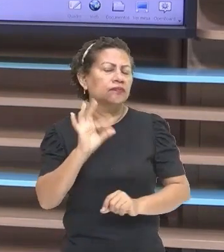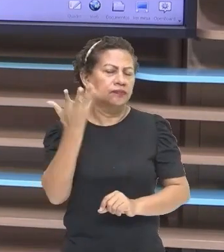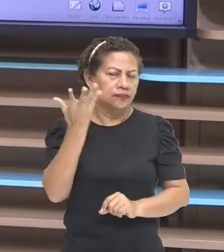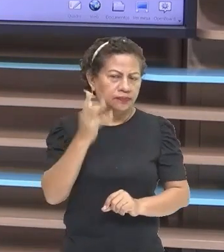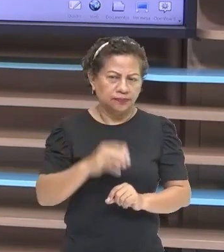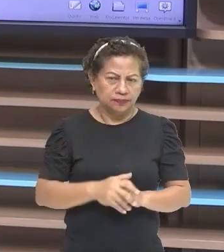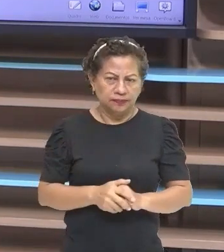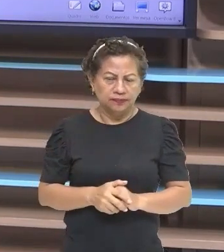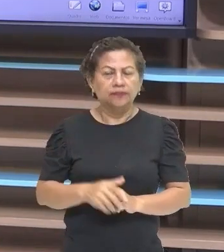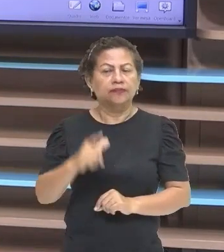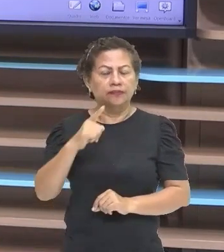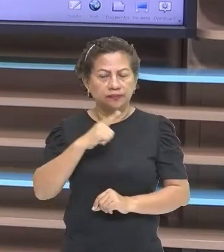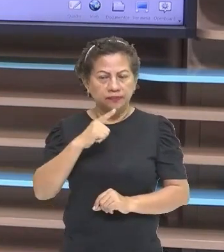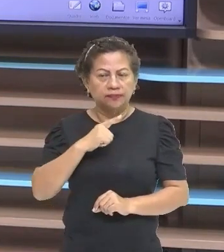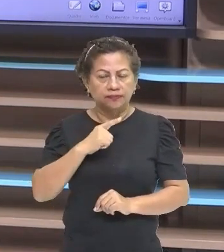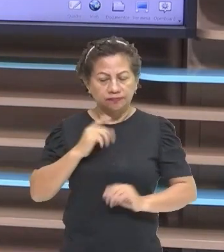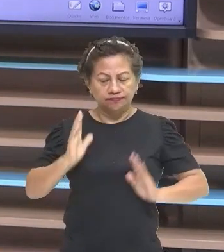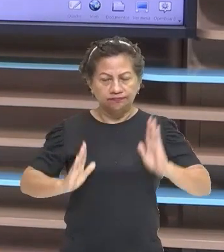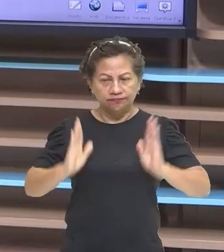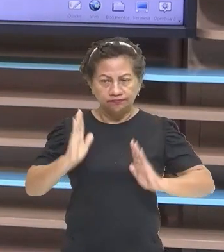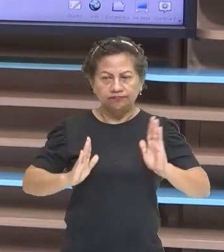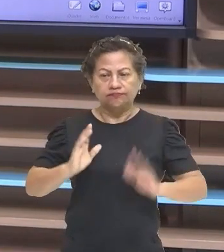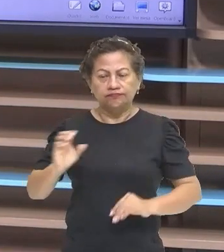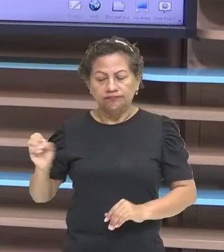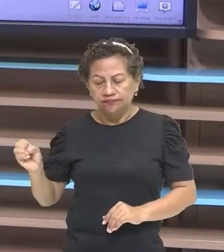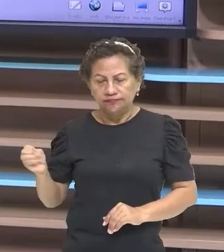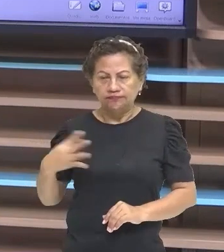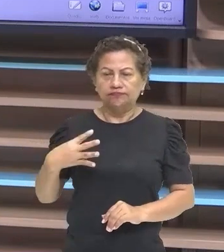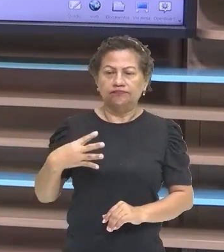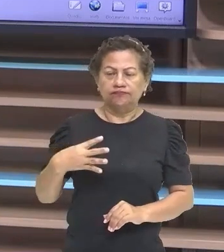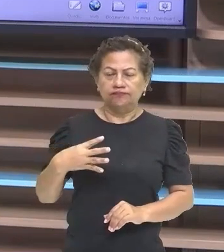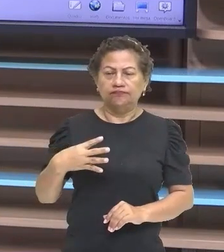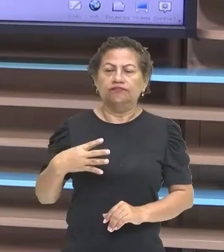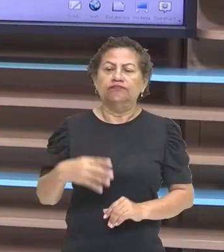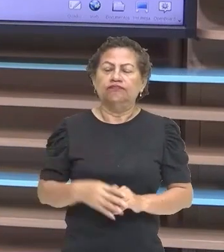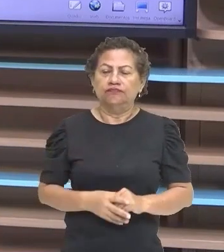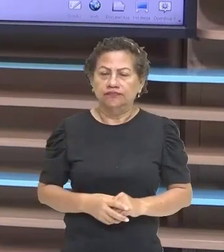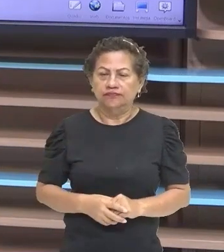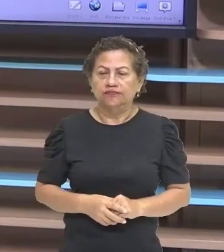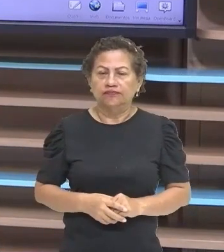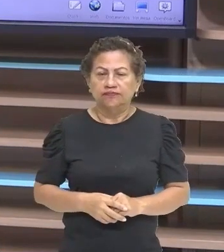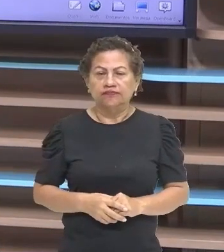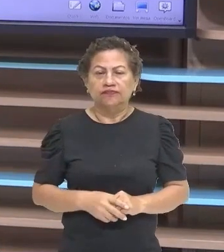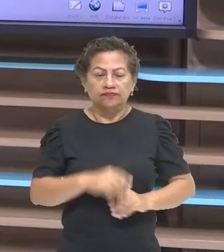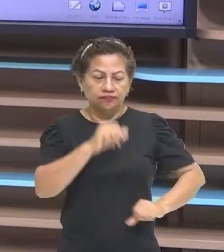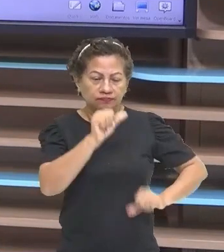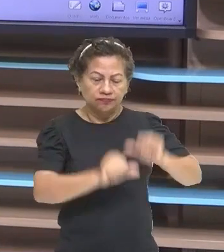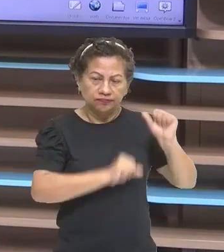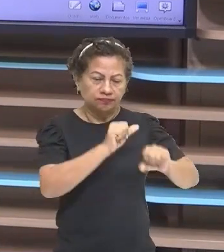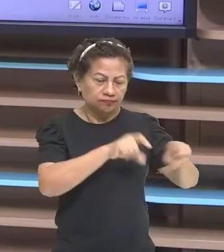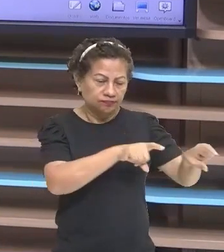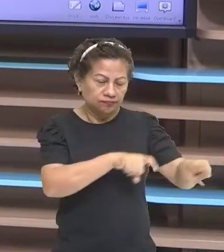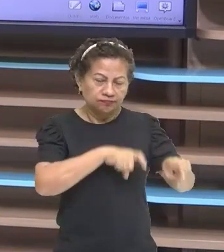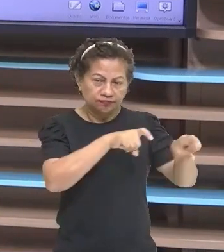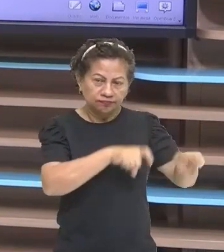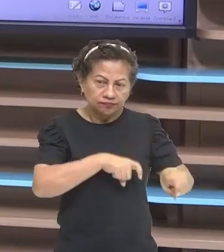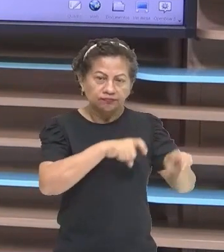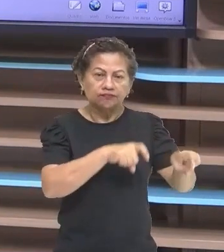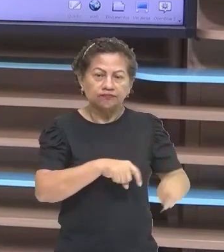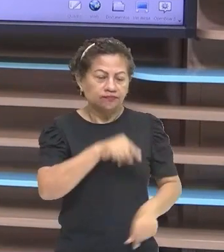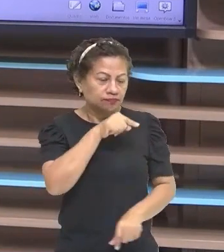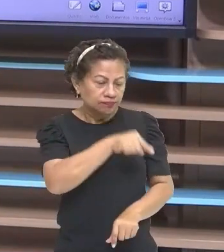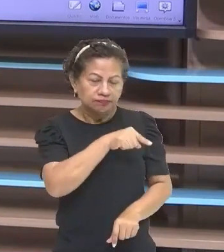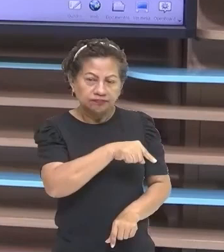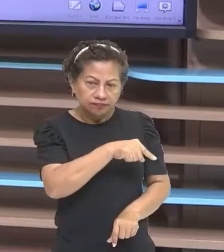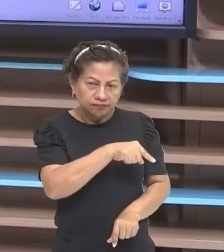A gente vai ter também o processo de modernização da atividade de agricultura e pecuária. Isso vai levar à mecanização